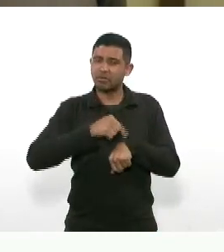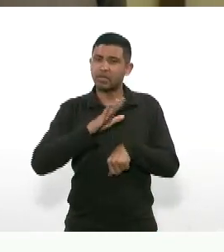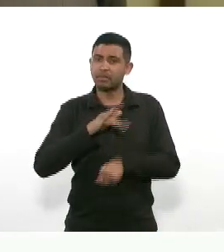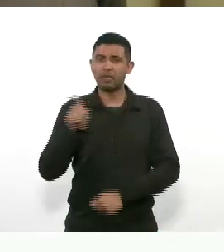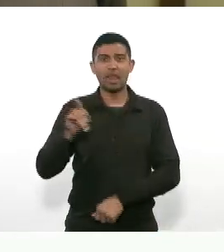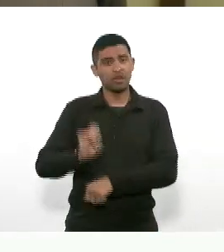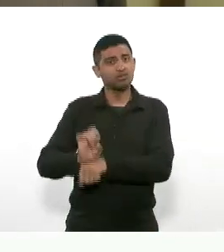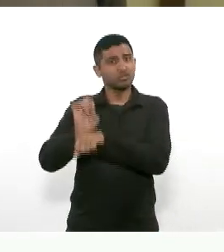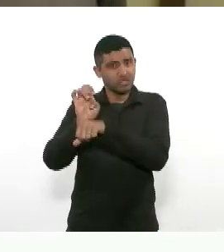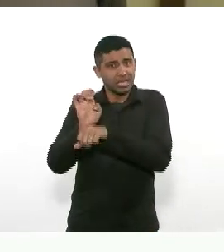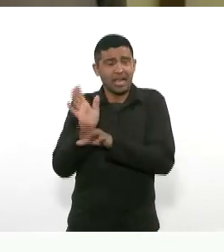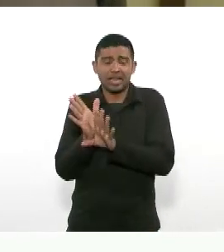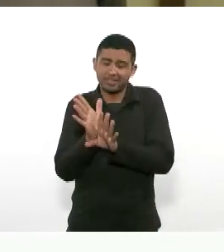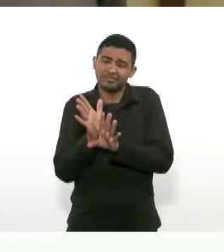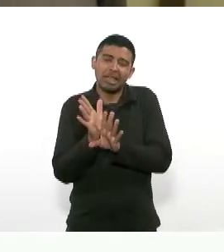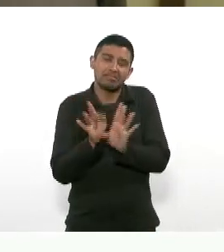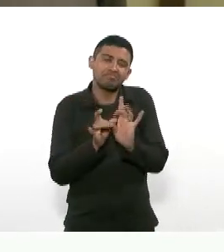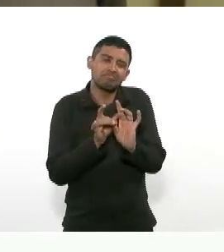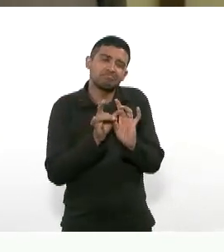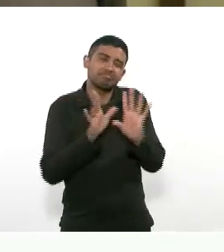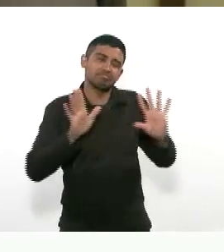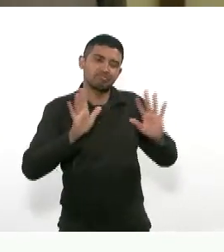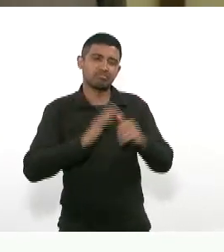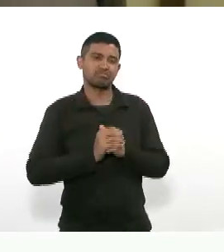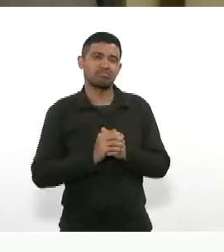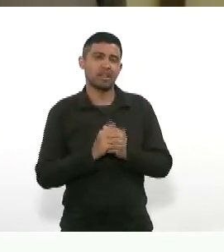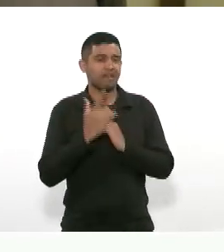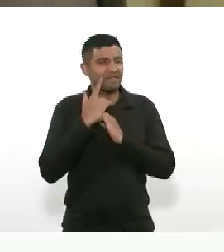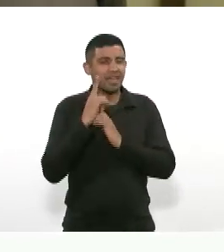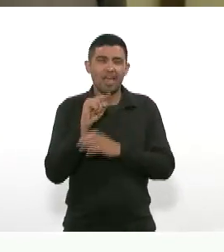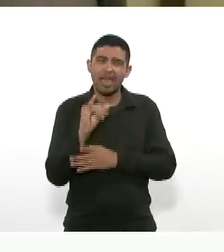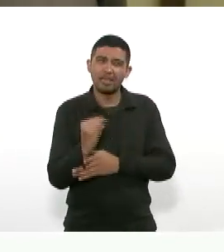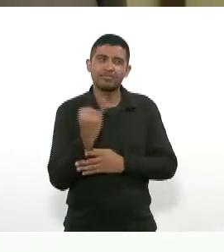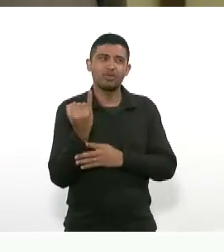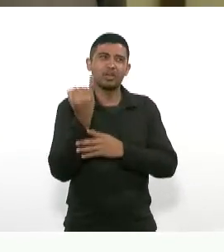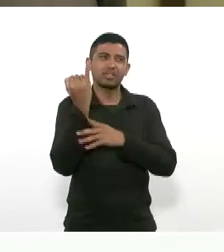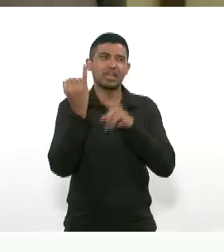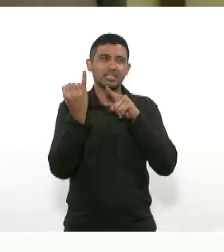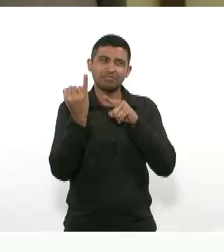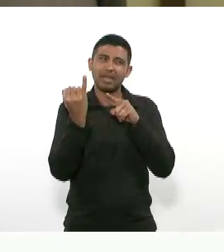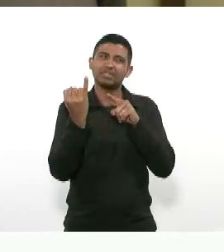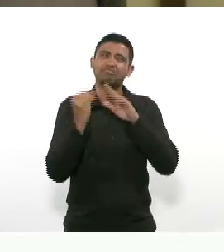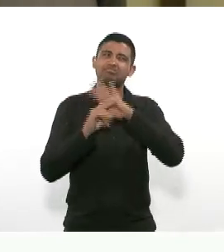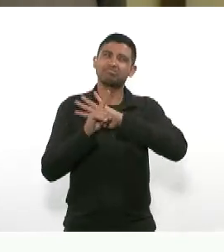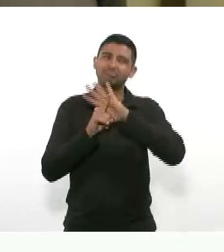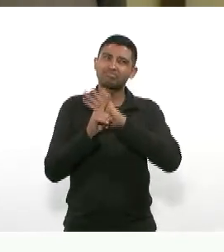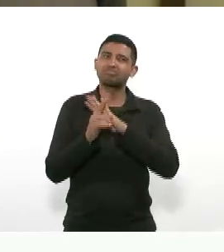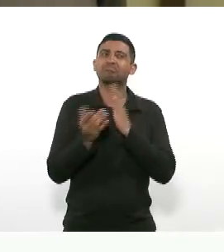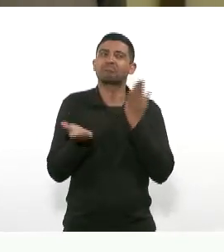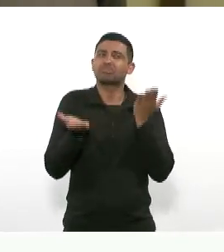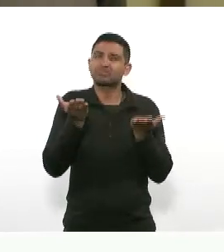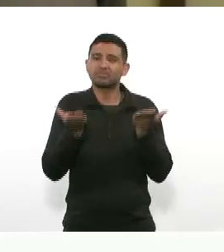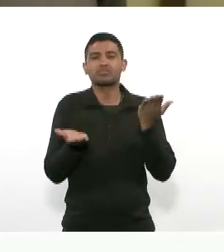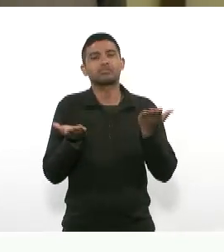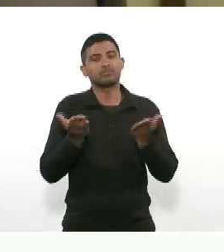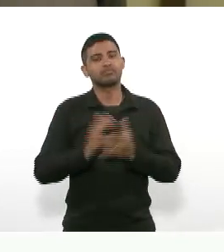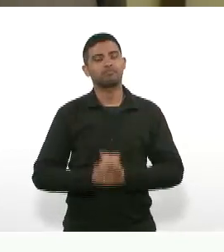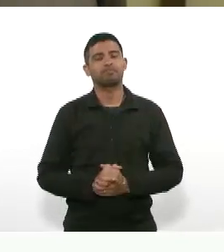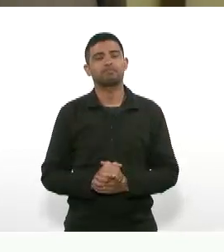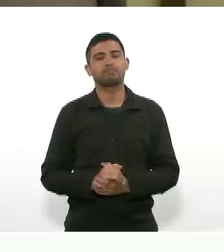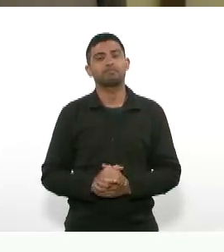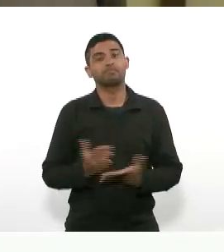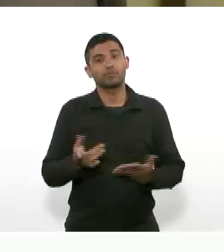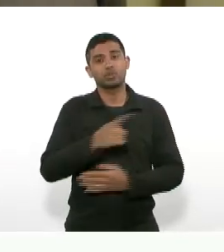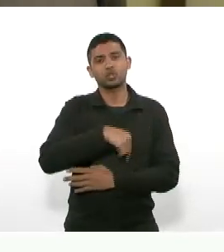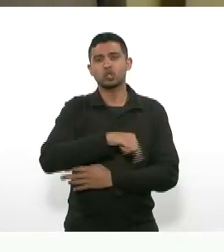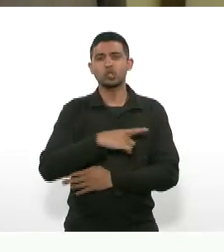Estado, pode ser também abrir mão de uma coisa que é importante, mas também eu tenho que contabilizar. Ou seja, a ideia é essa. Então, nós